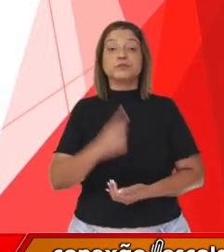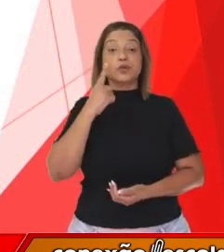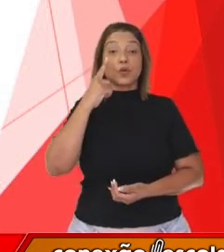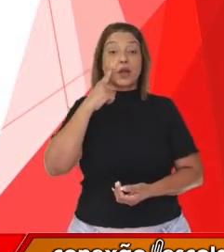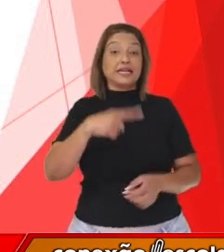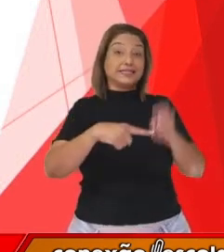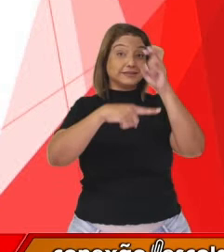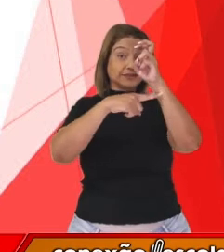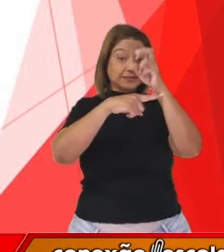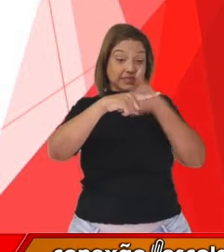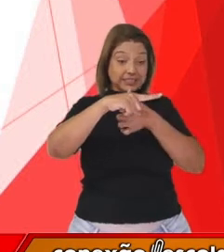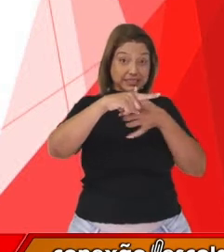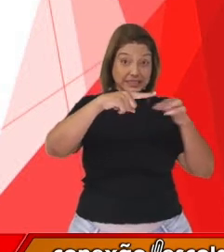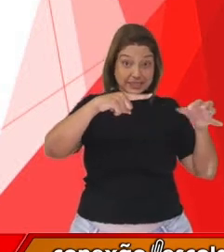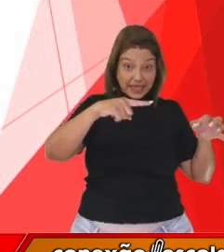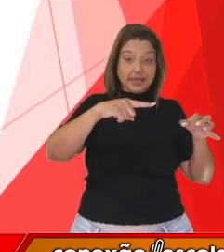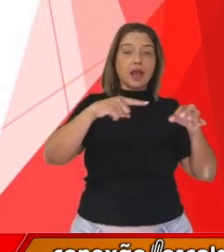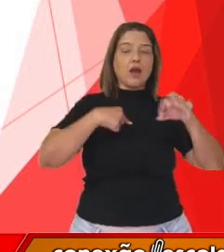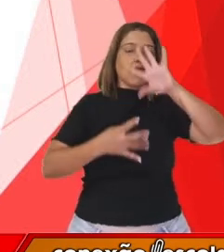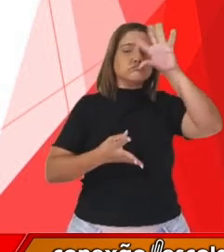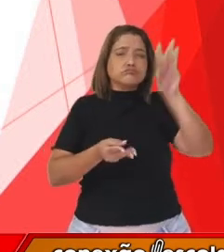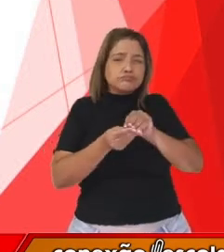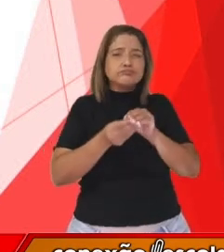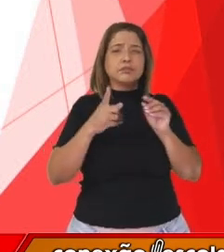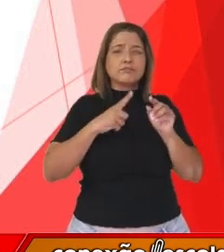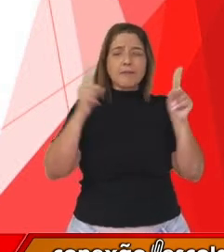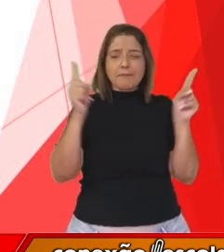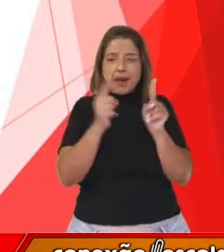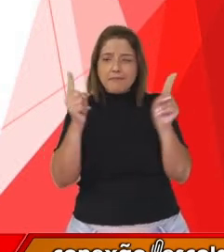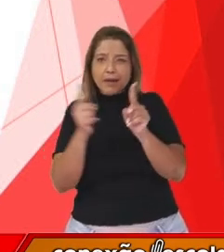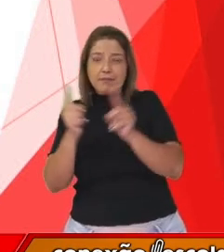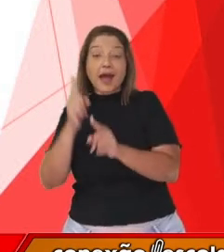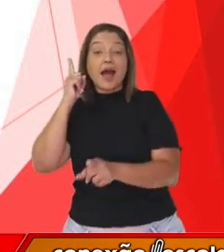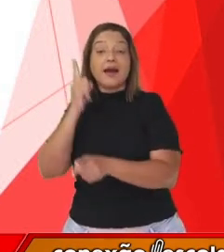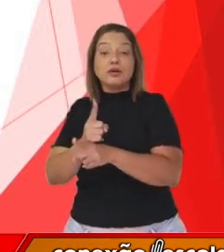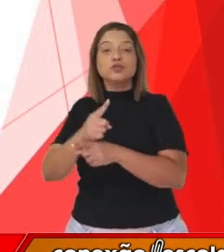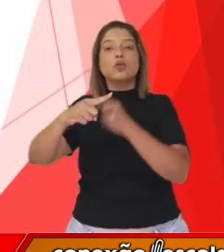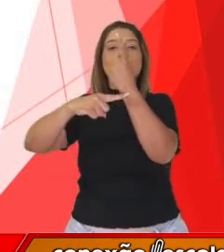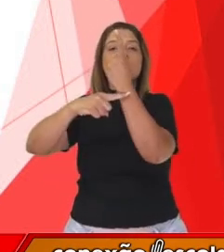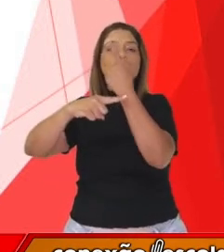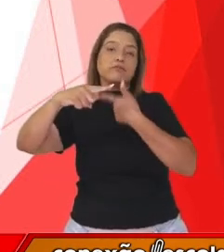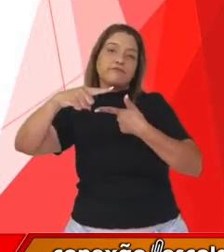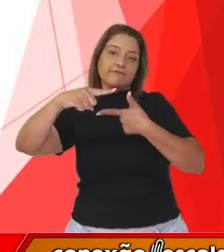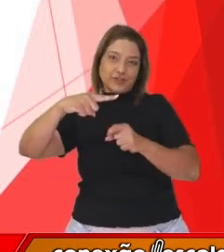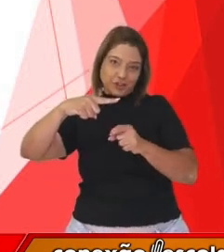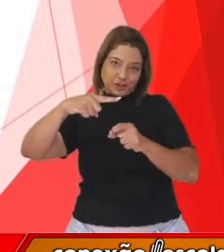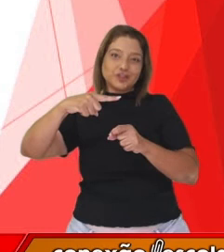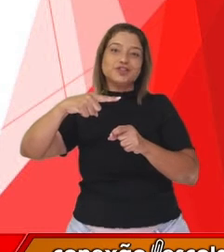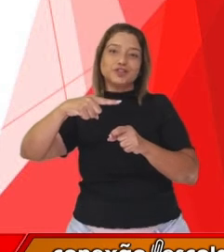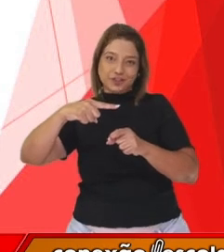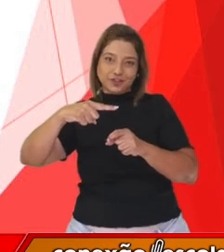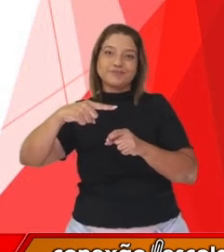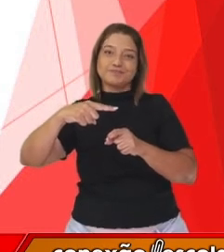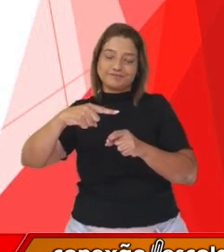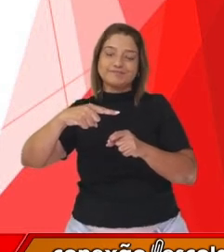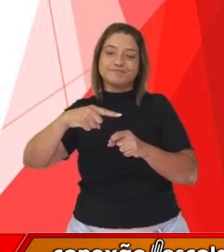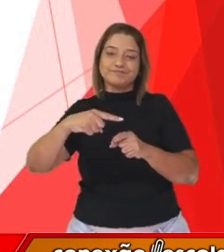5 centésimos, simplificando por 5 numerador e 5 denominador, nós vamos